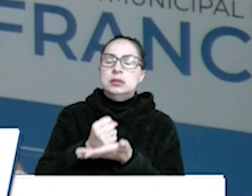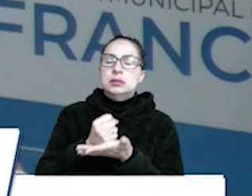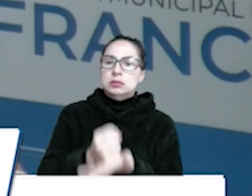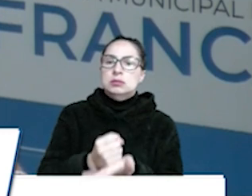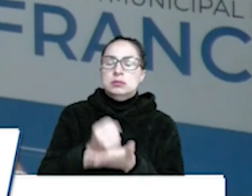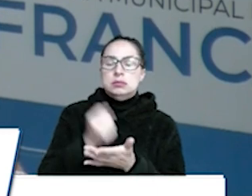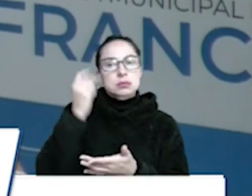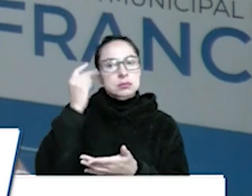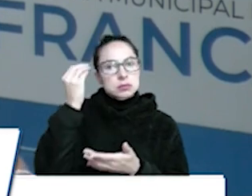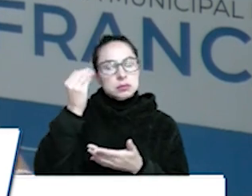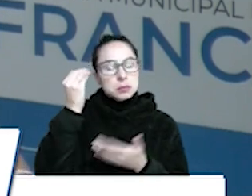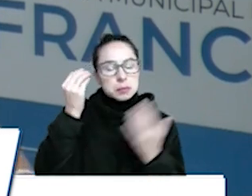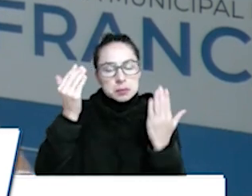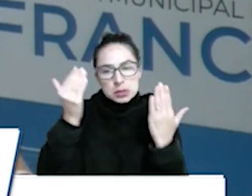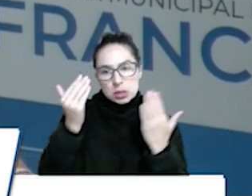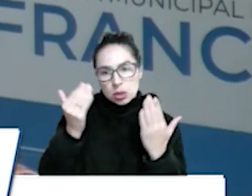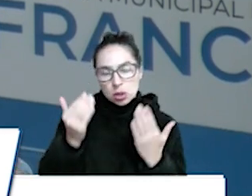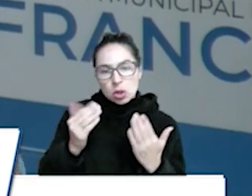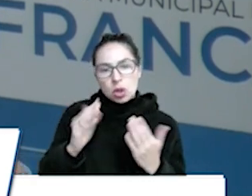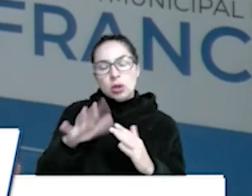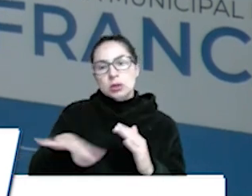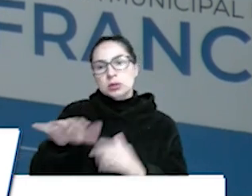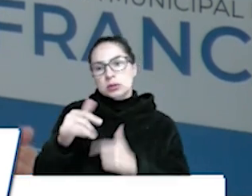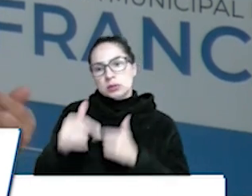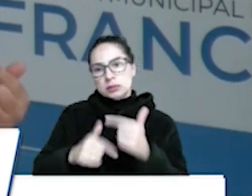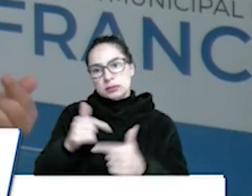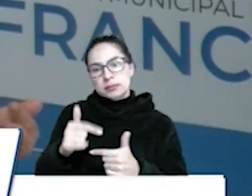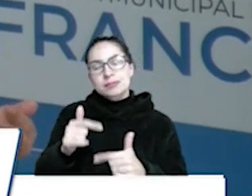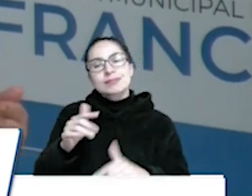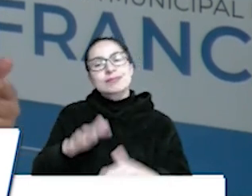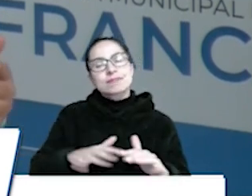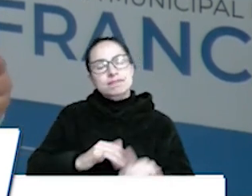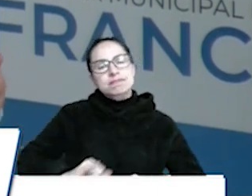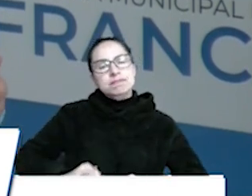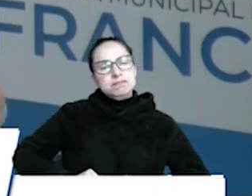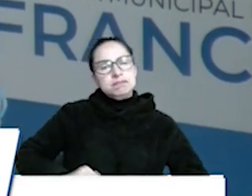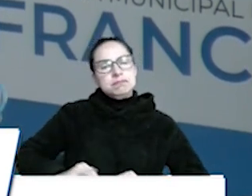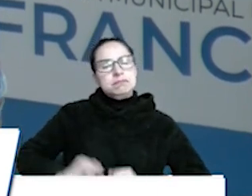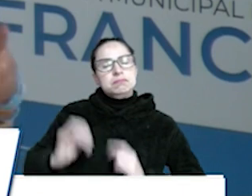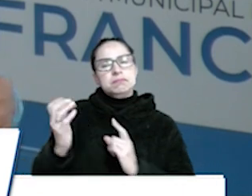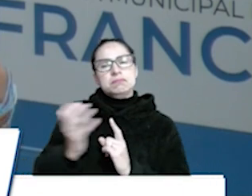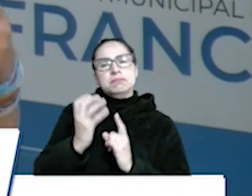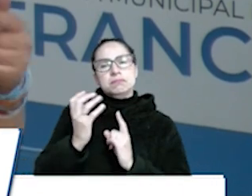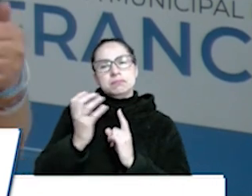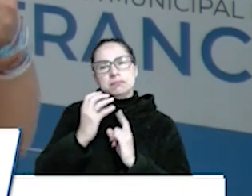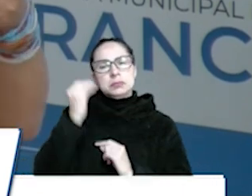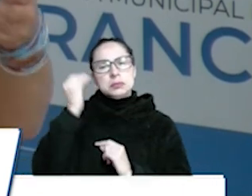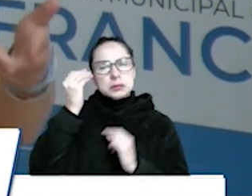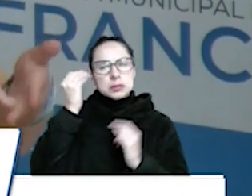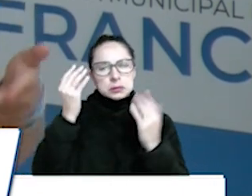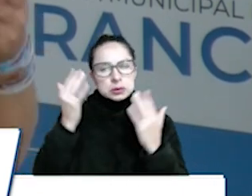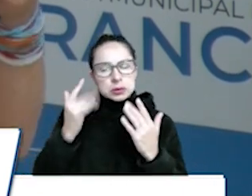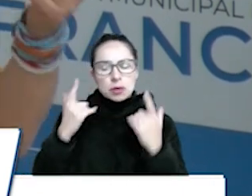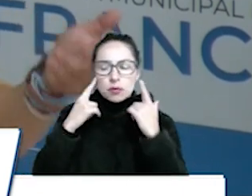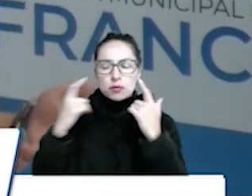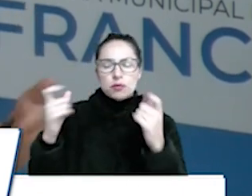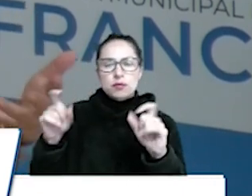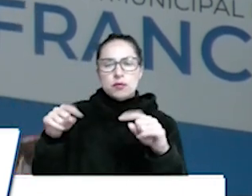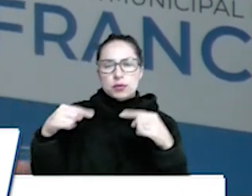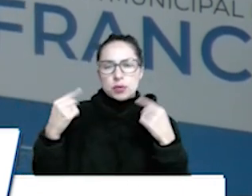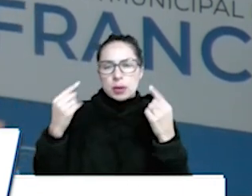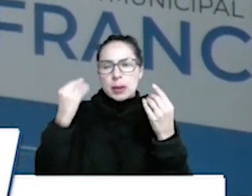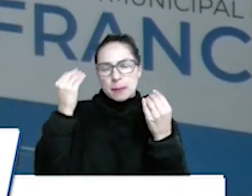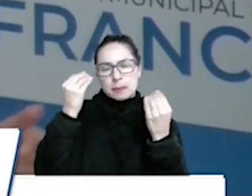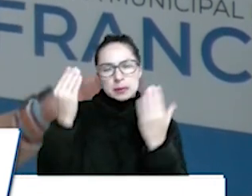para esses funcionários, que muitas vezes sofrem pressões psicológicas, violências psicológicas, agressões